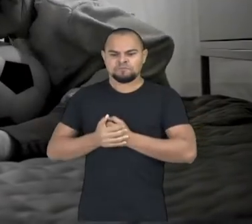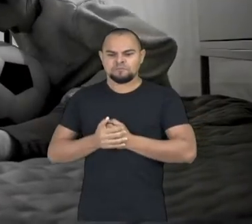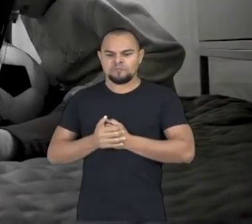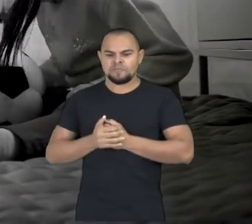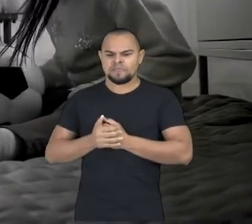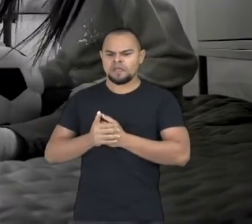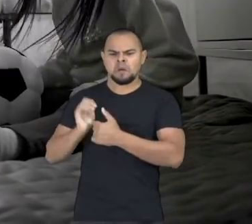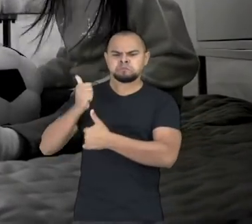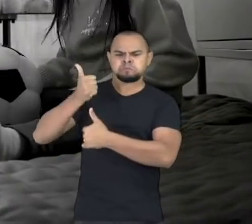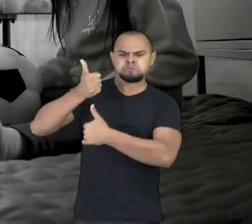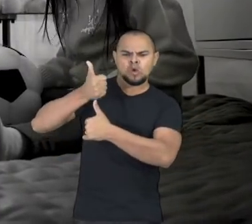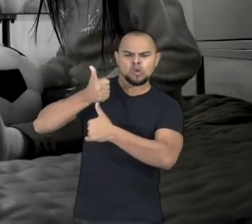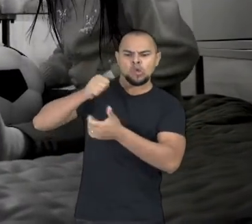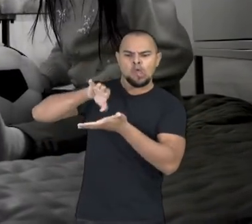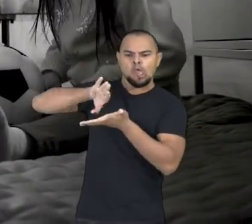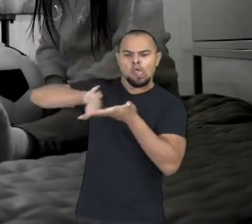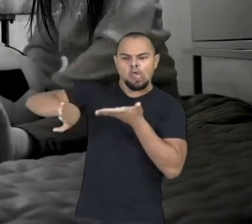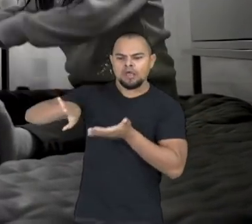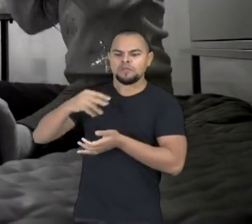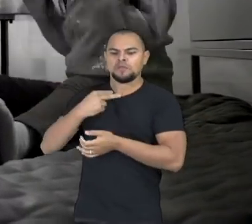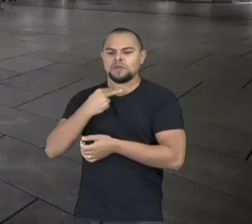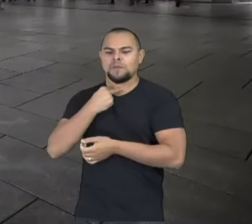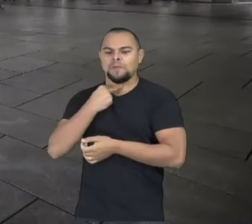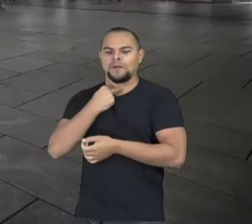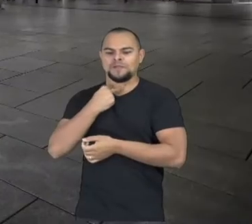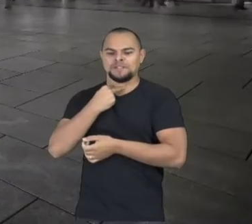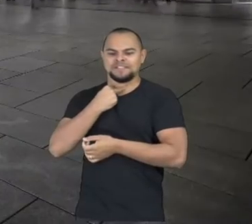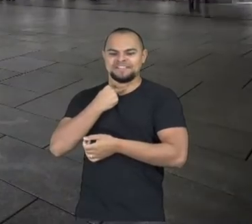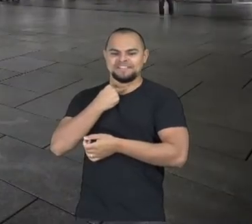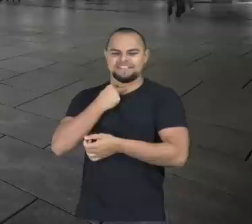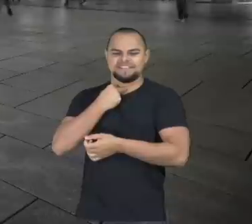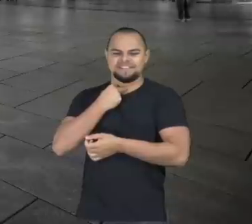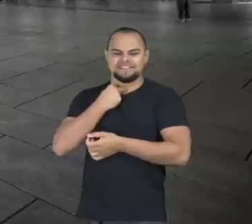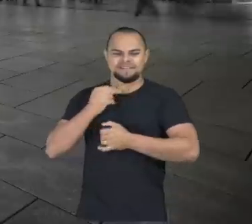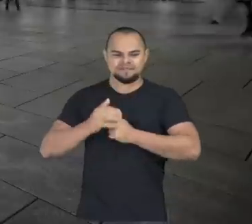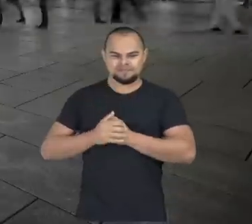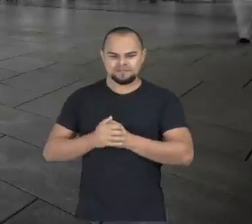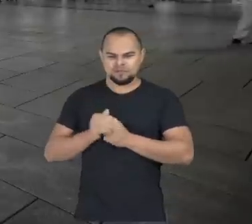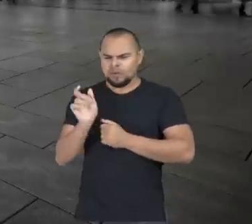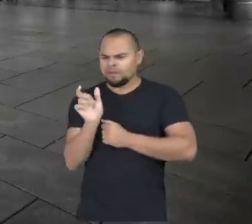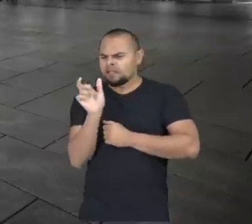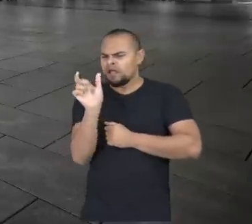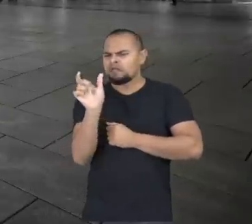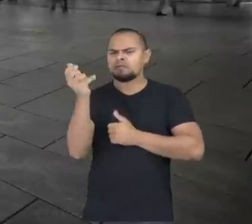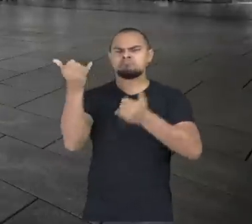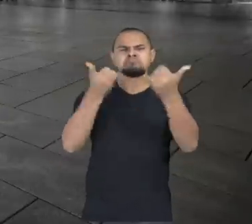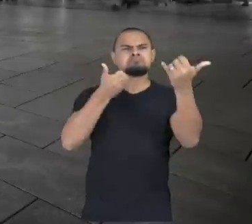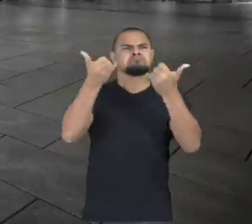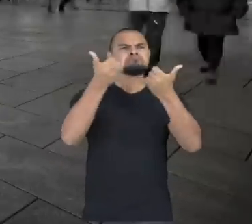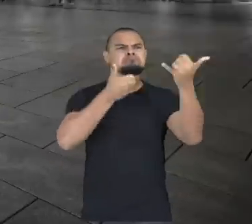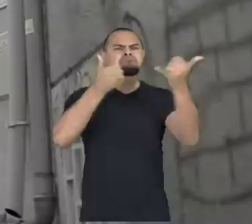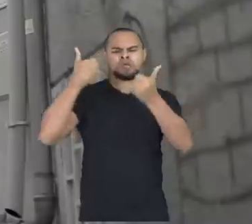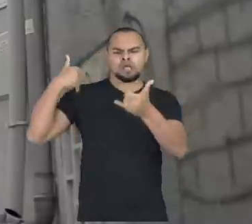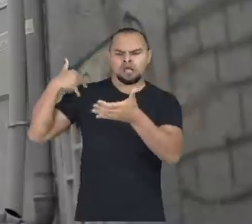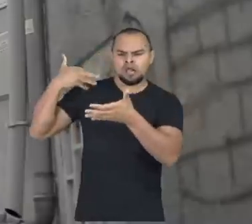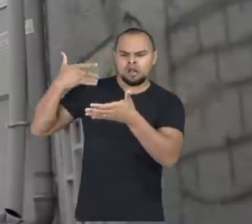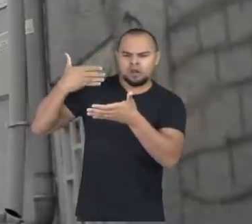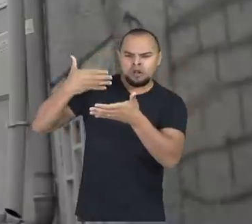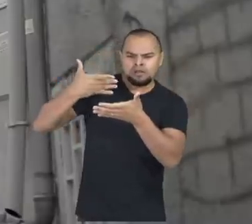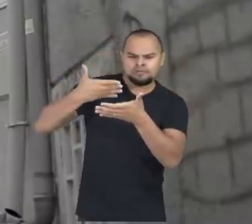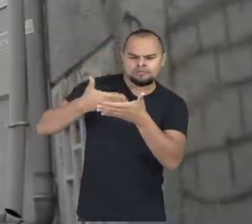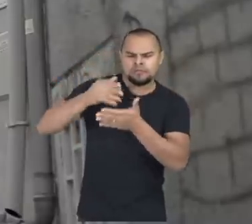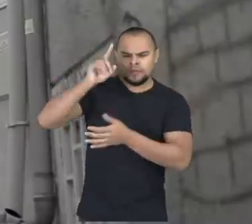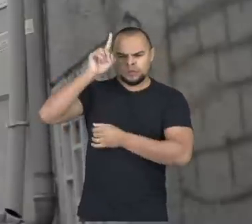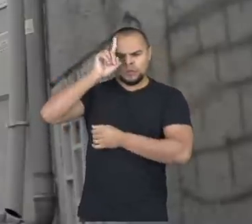ser deixado de lado nem ignorado. Uma palavra que tem sido por nós tão ouvida nos últimos dias.